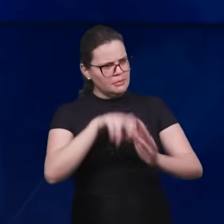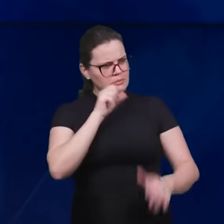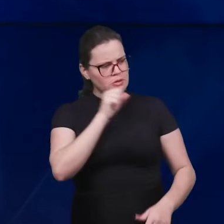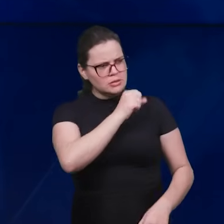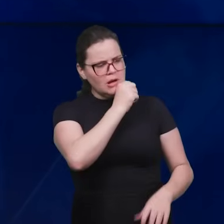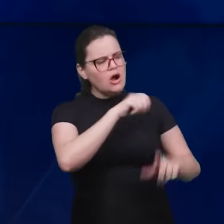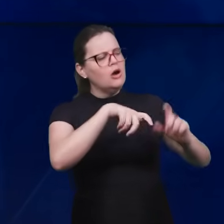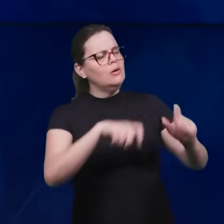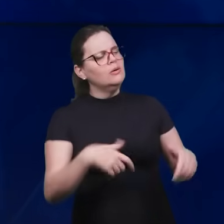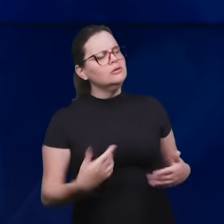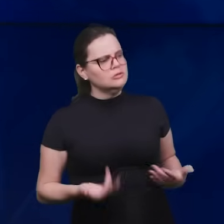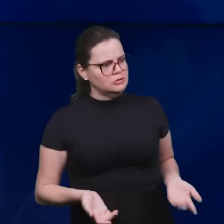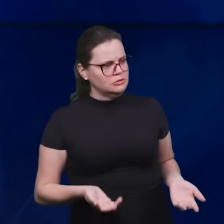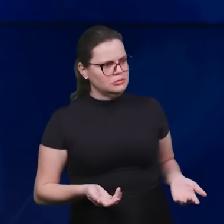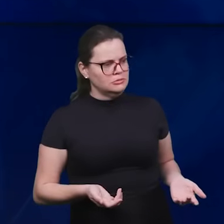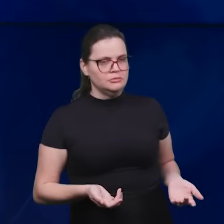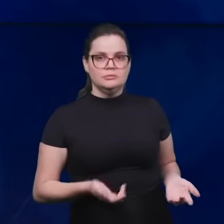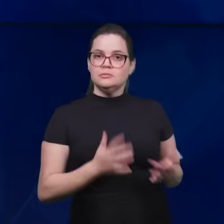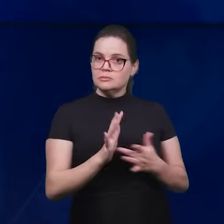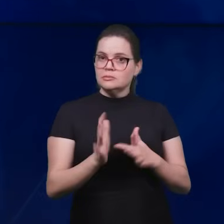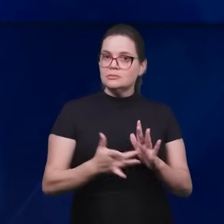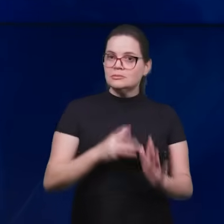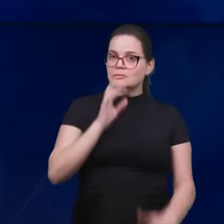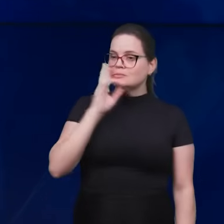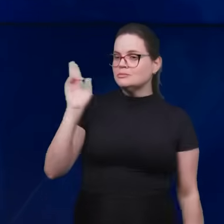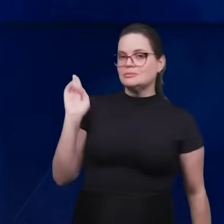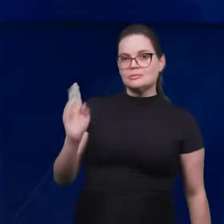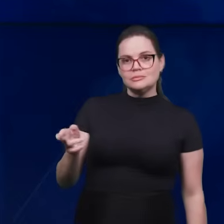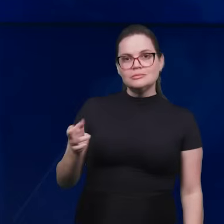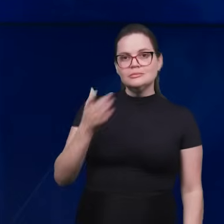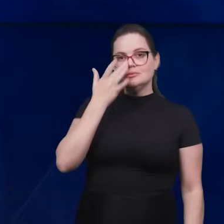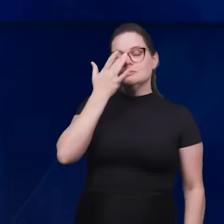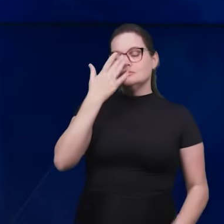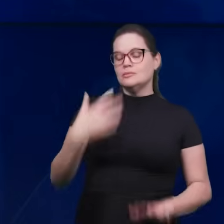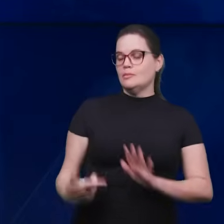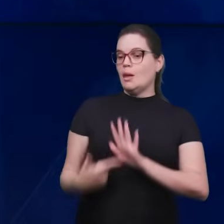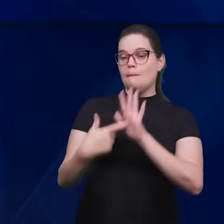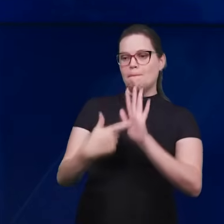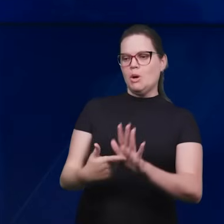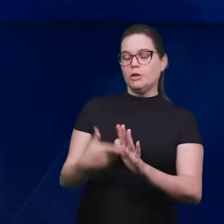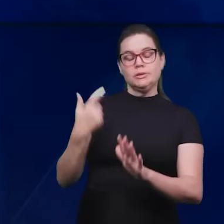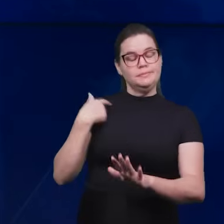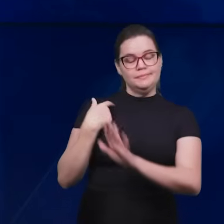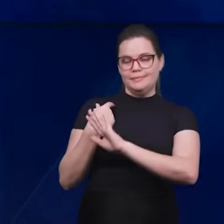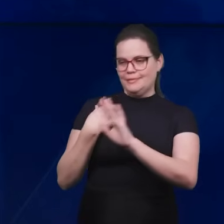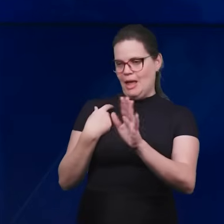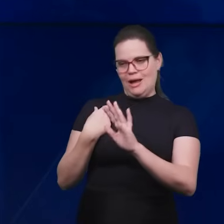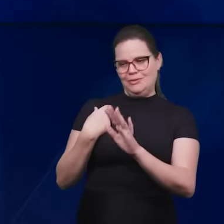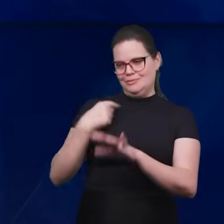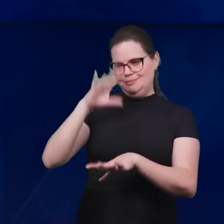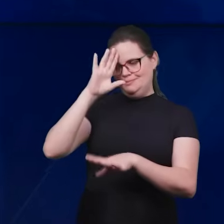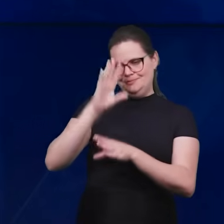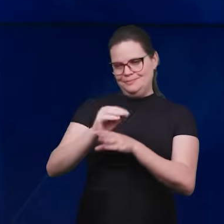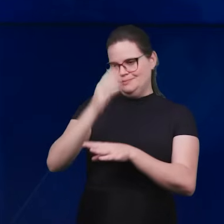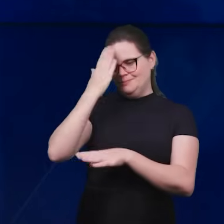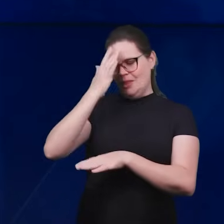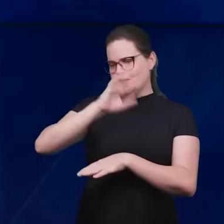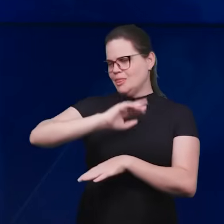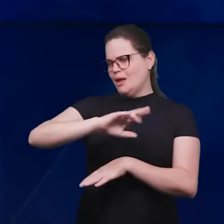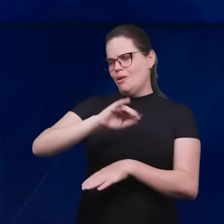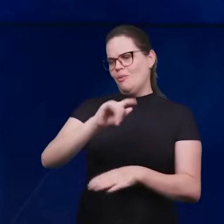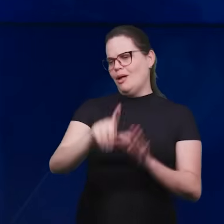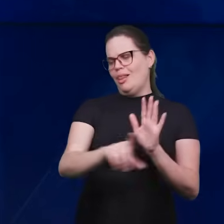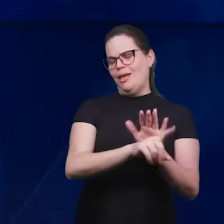samaritanos, e Jesus vai então mostrar a ela um outro entendimento, não mais da lei do Velho Testamento. O